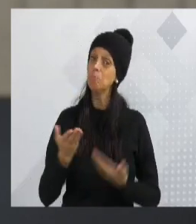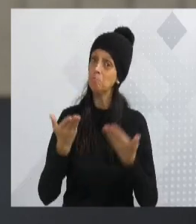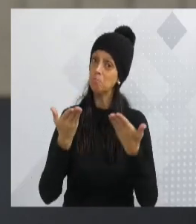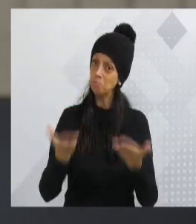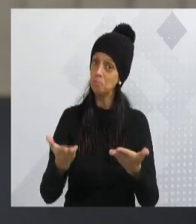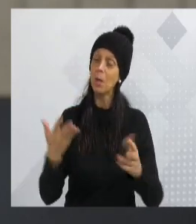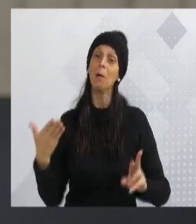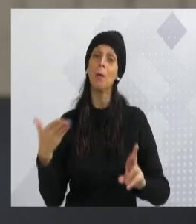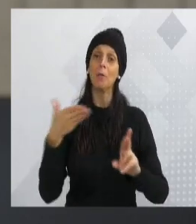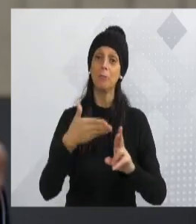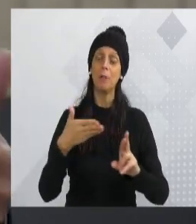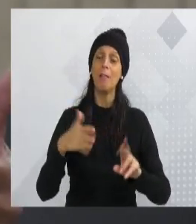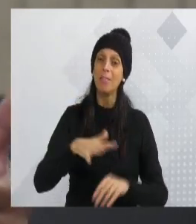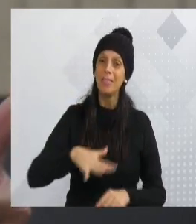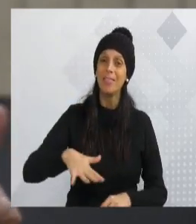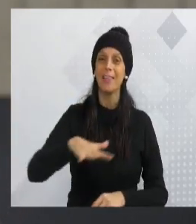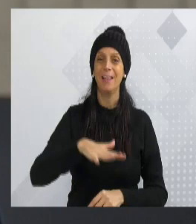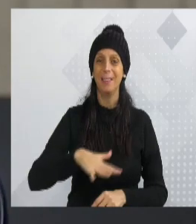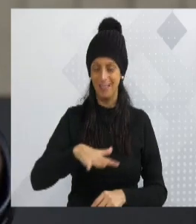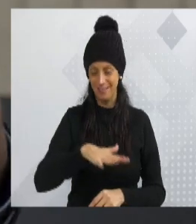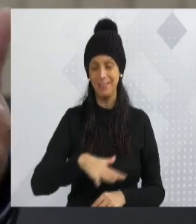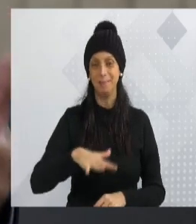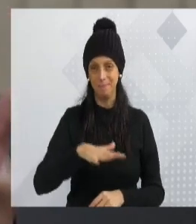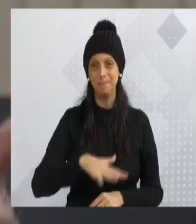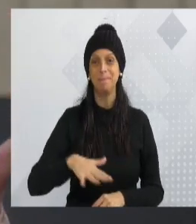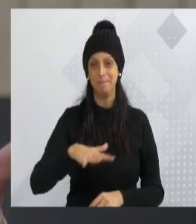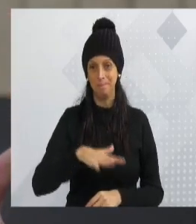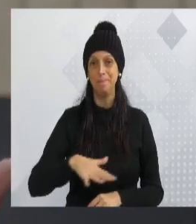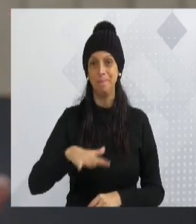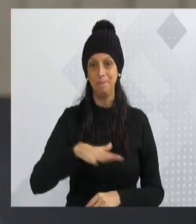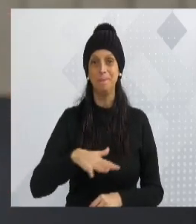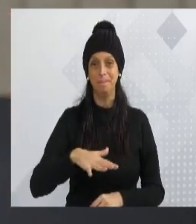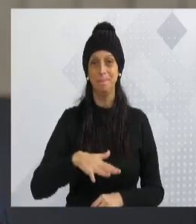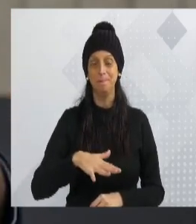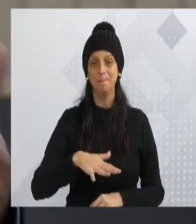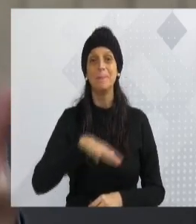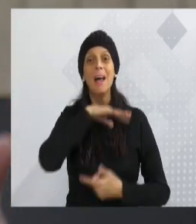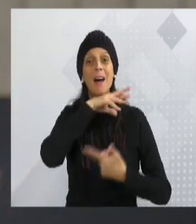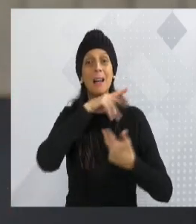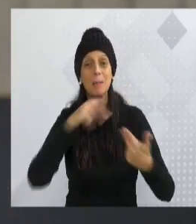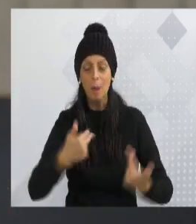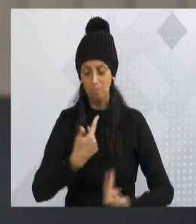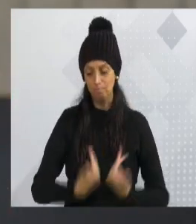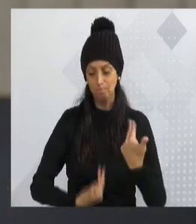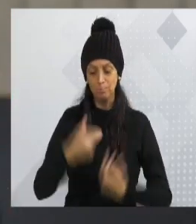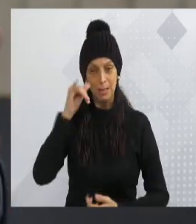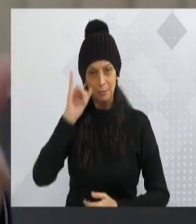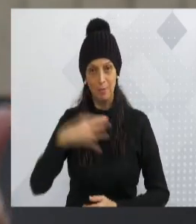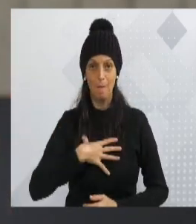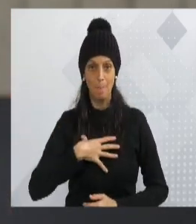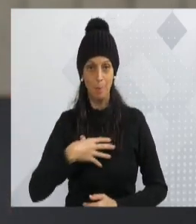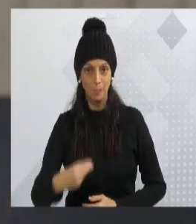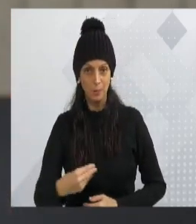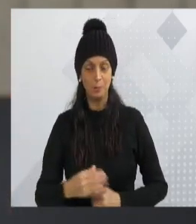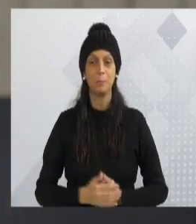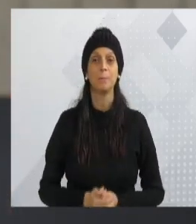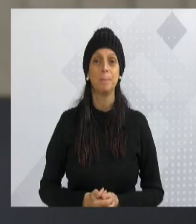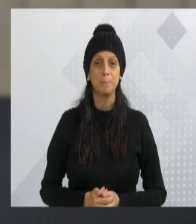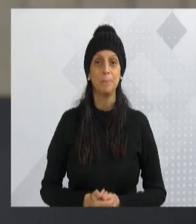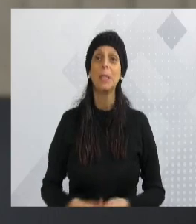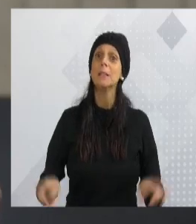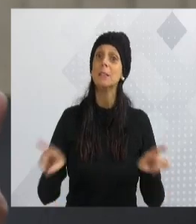uma referência com relação quando se trata da castrações quando se trata